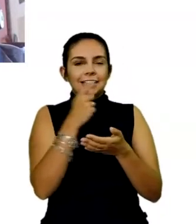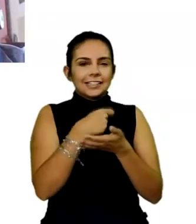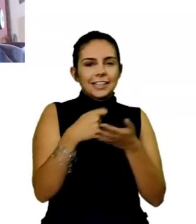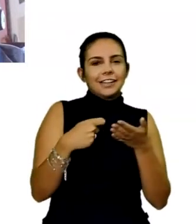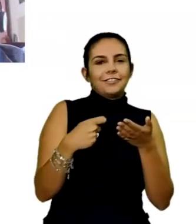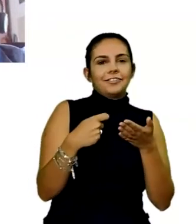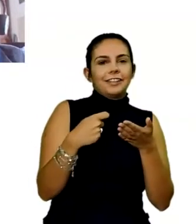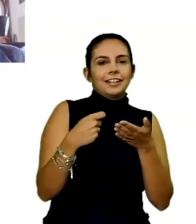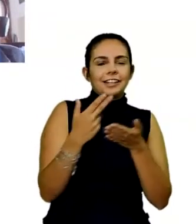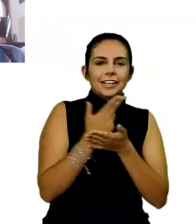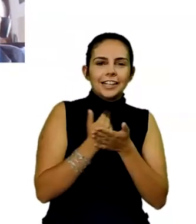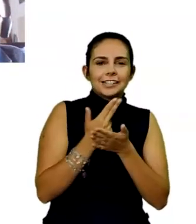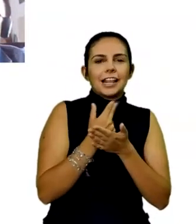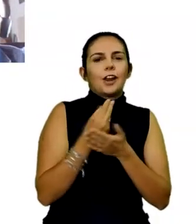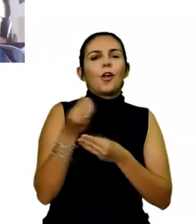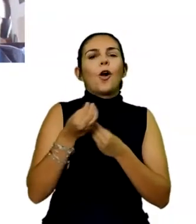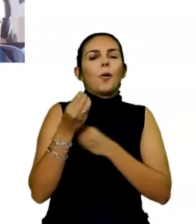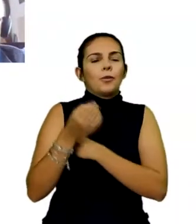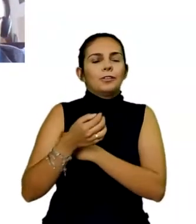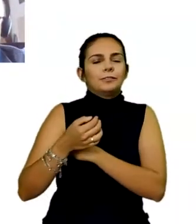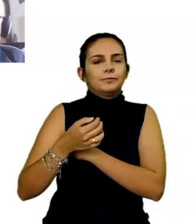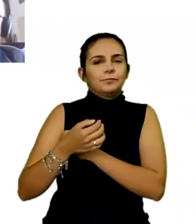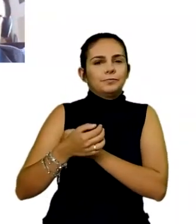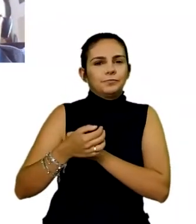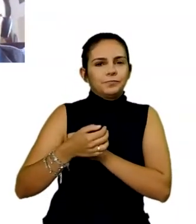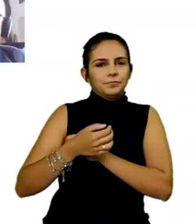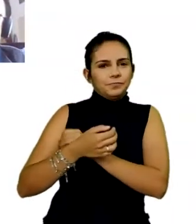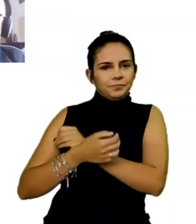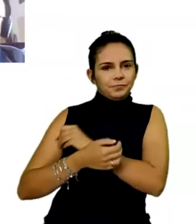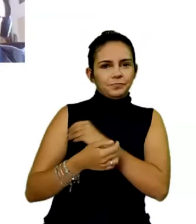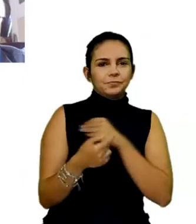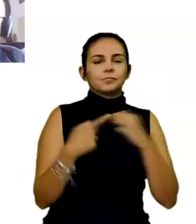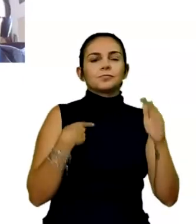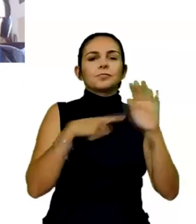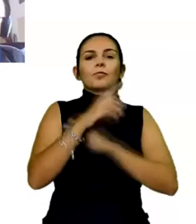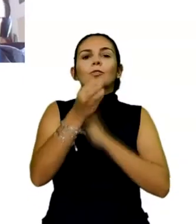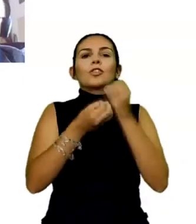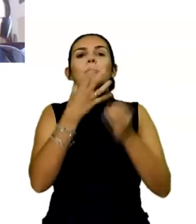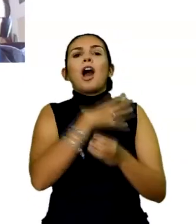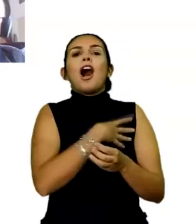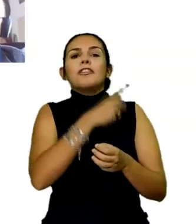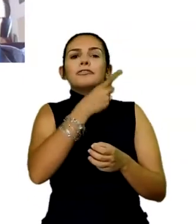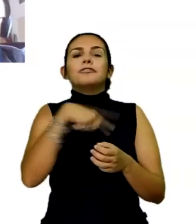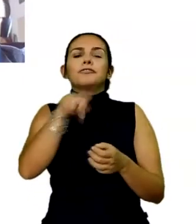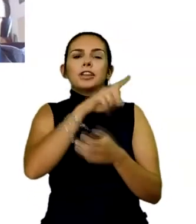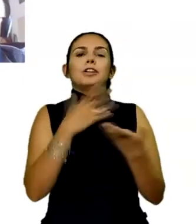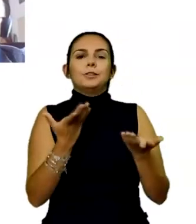Qual que é a situação aí? Nós temos os filhos também entrando na área da produção?